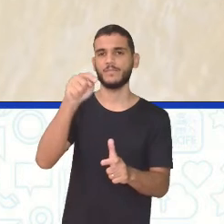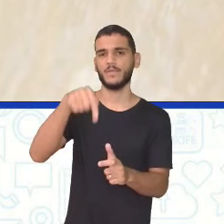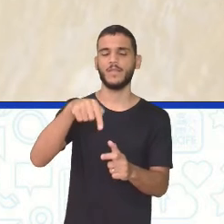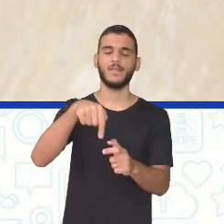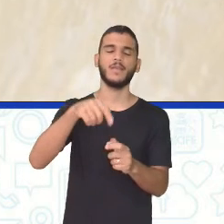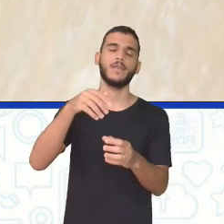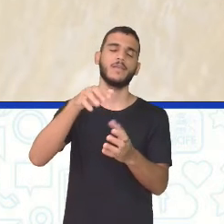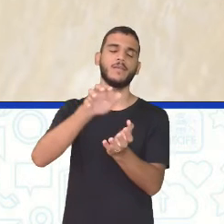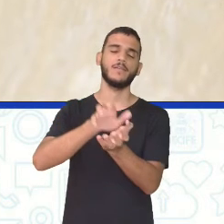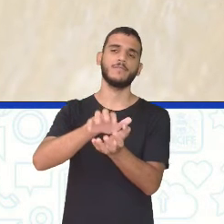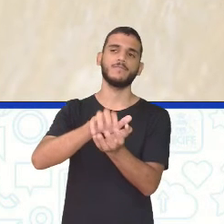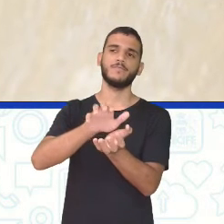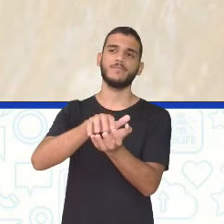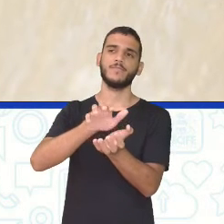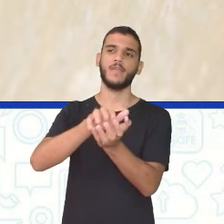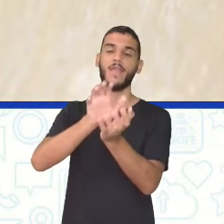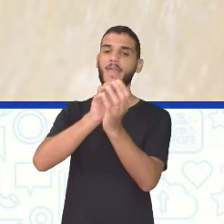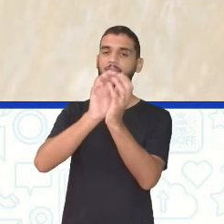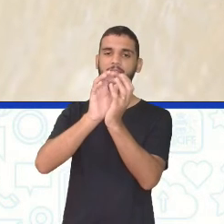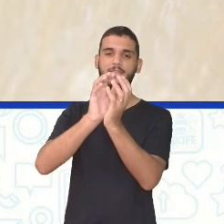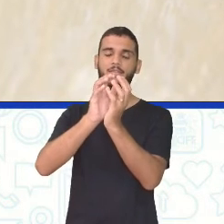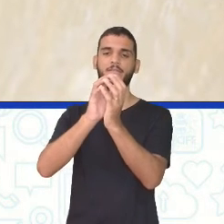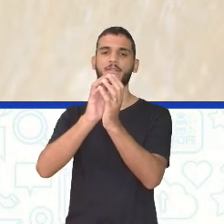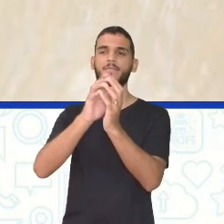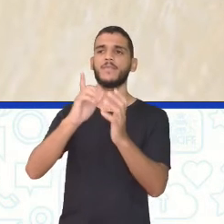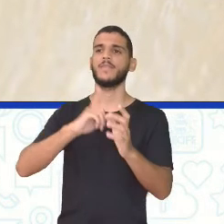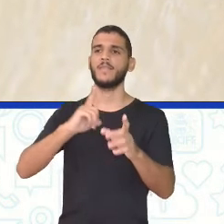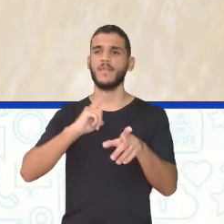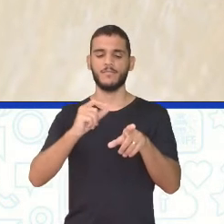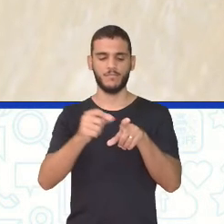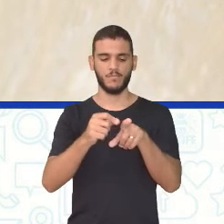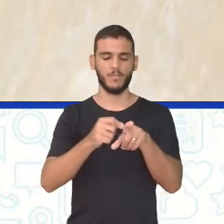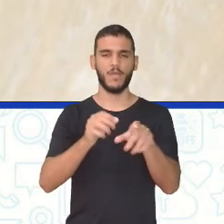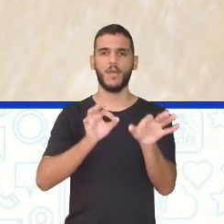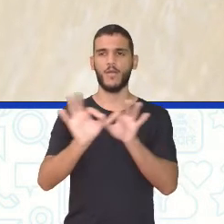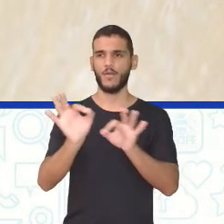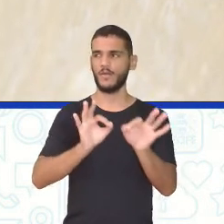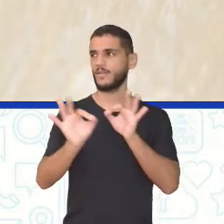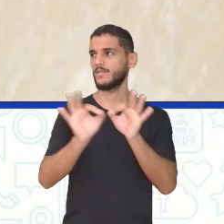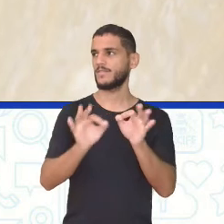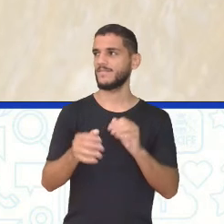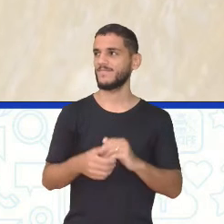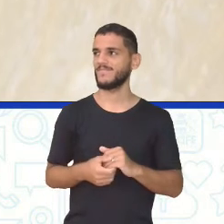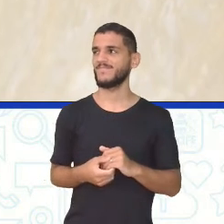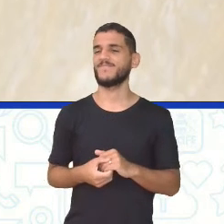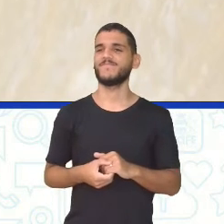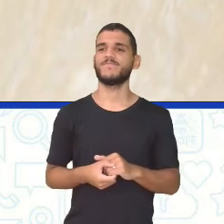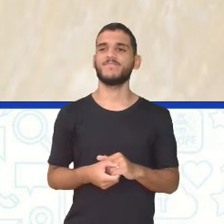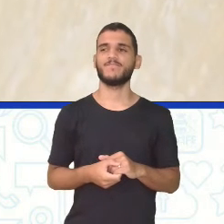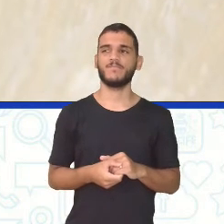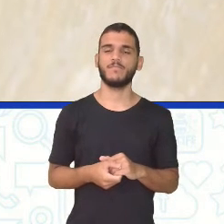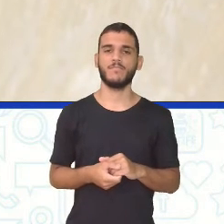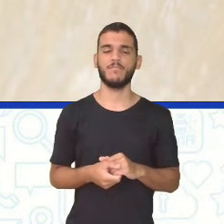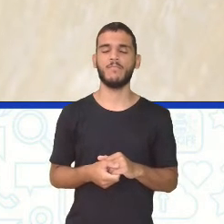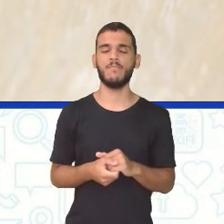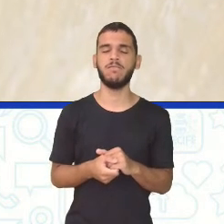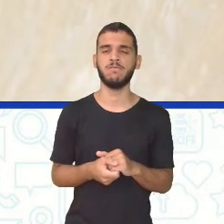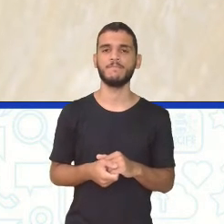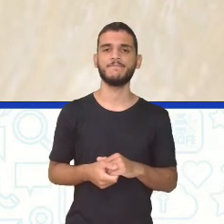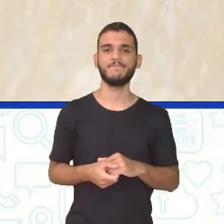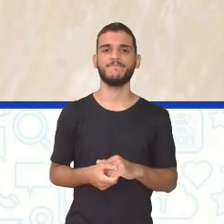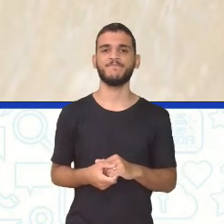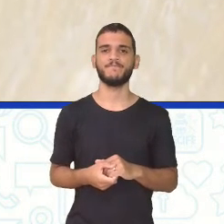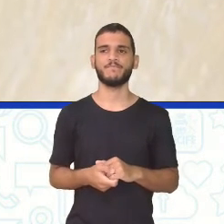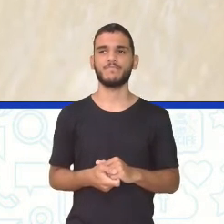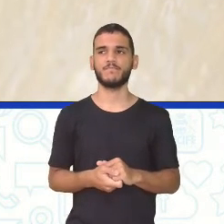Recife, professor Gilson, olha aqui aí, dividido em bairros, né? Então, os bairros aqui de Recife. Então, veja,